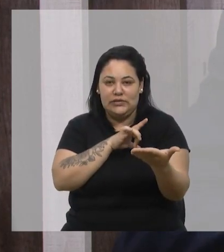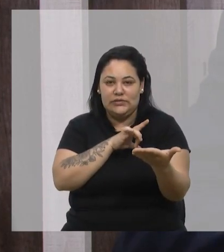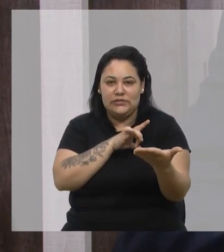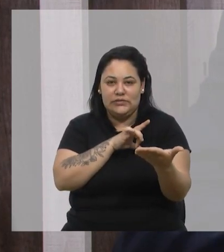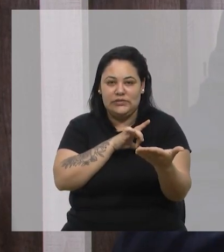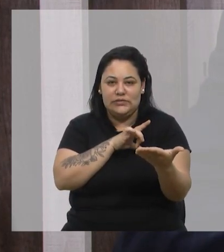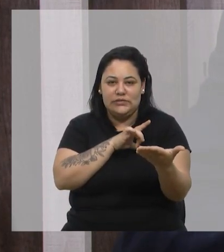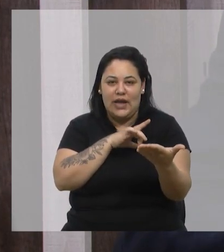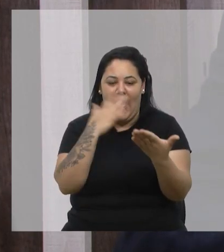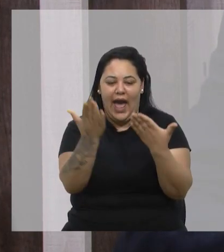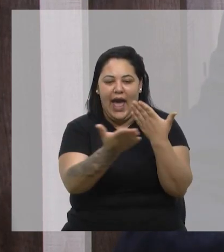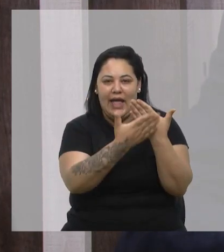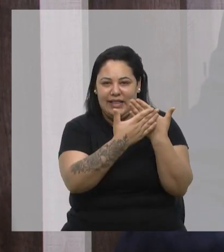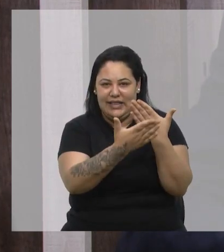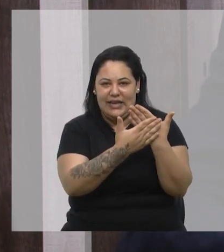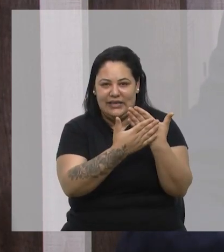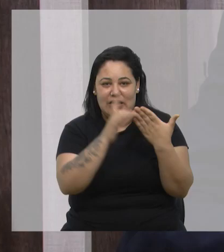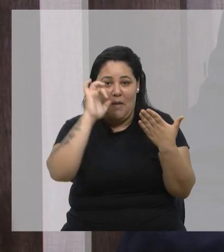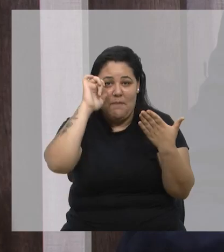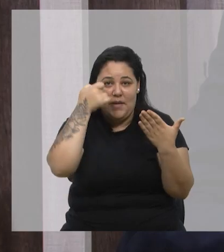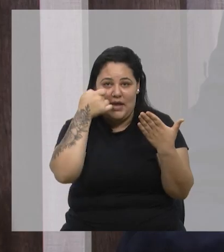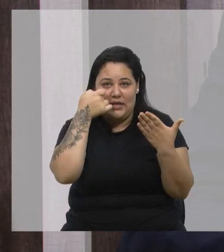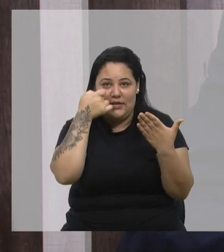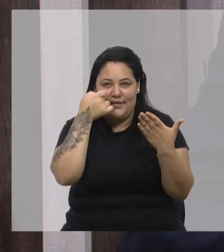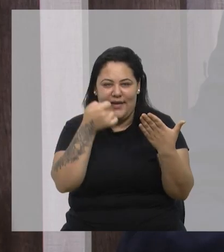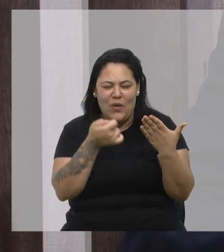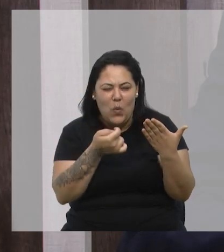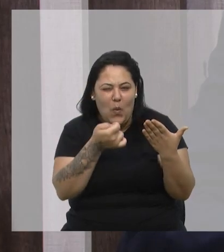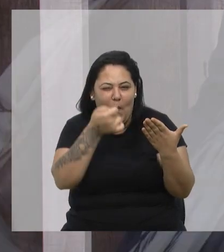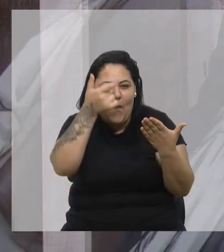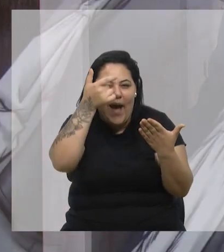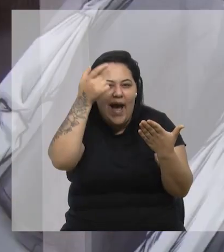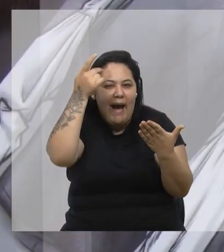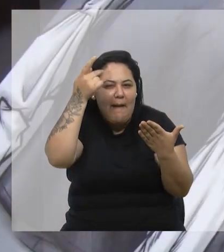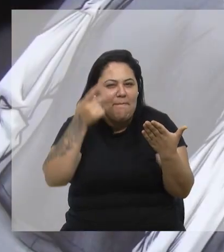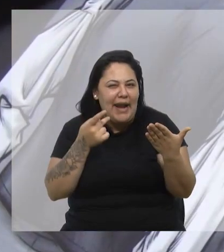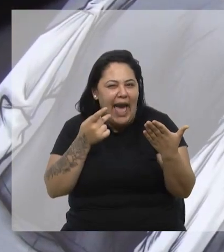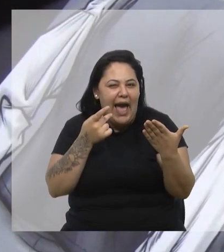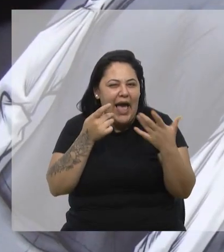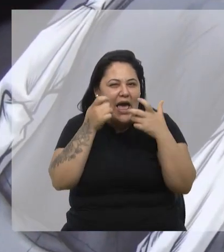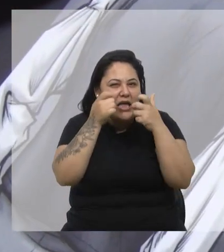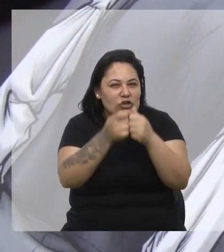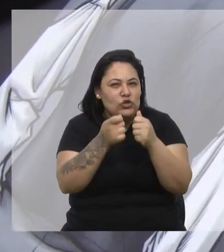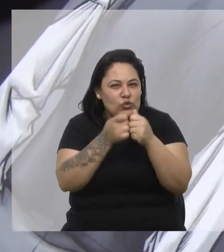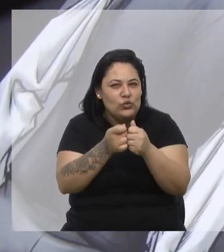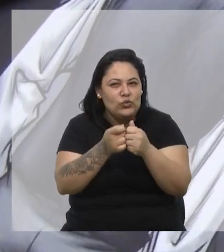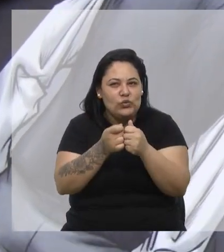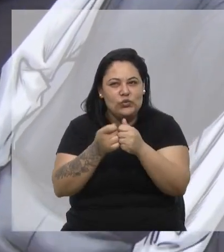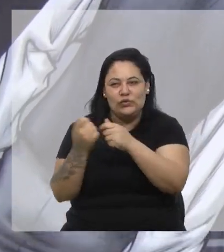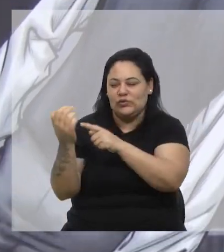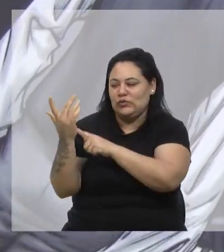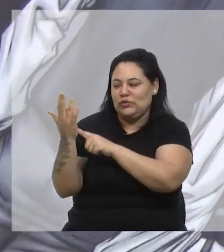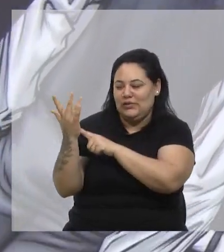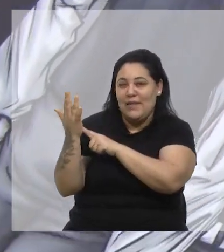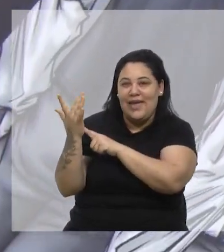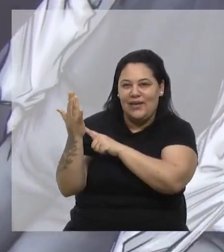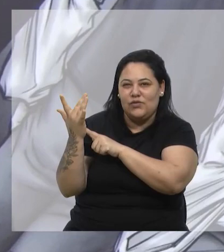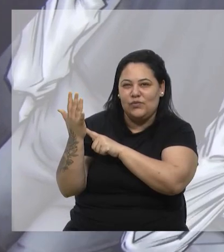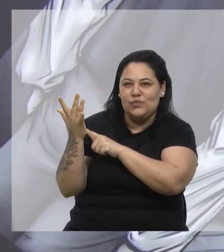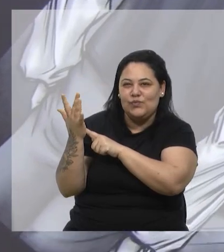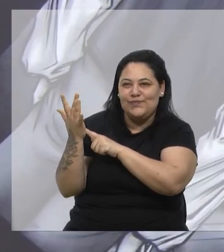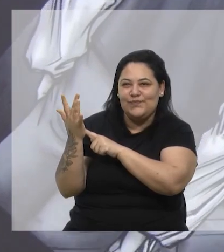ela tem um fundo preto e chega a ser quase que prateado aqui. Pelo menos eu estou no Conto do Espelho